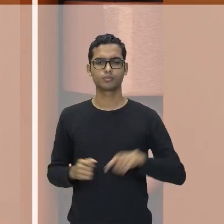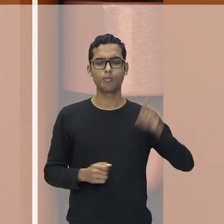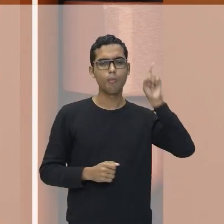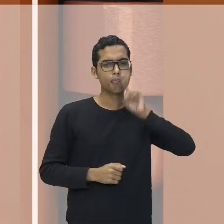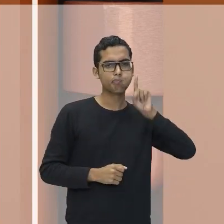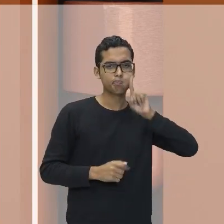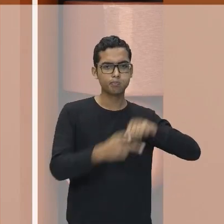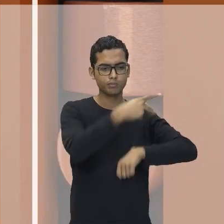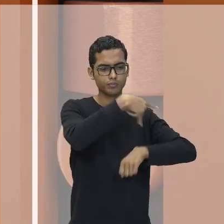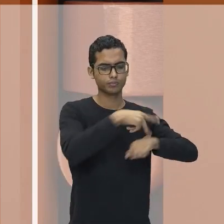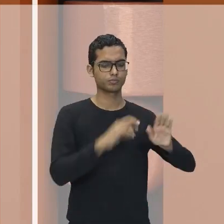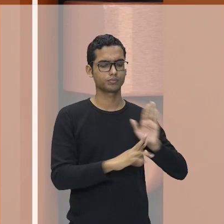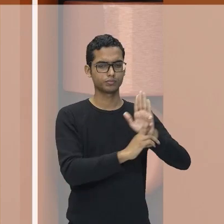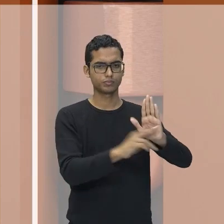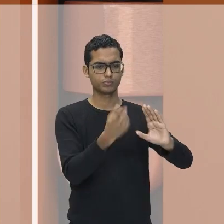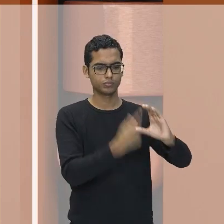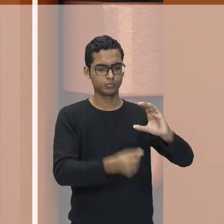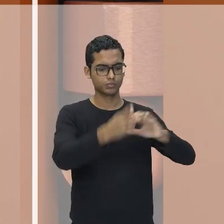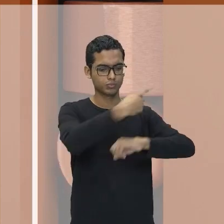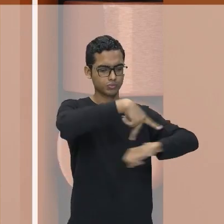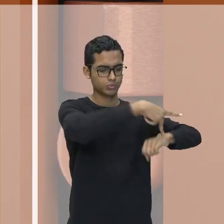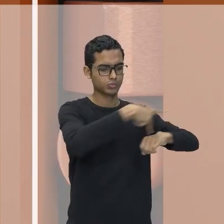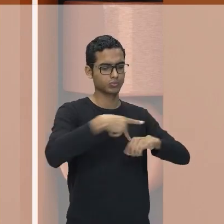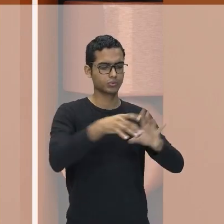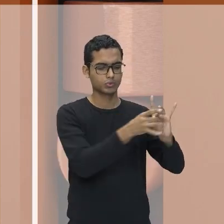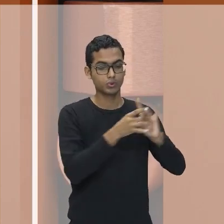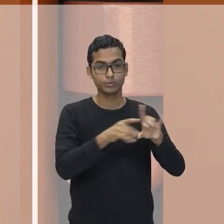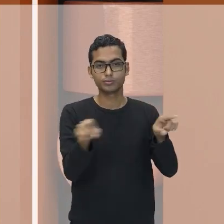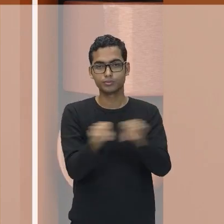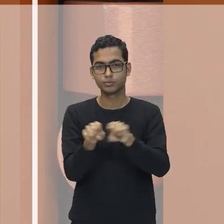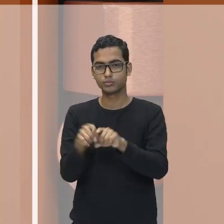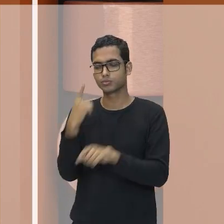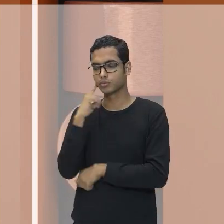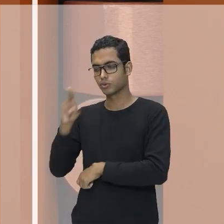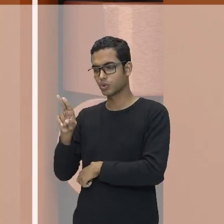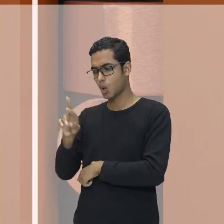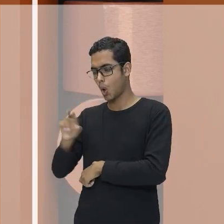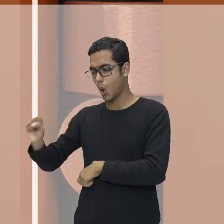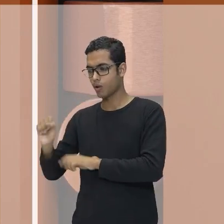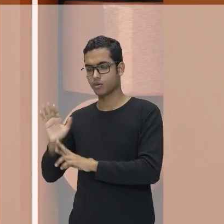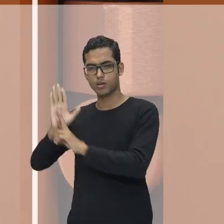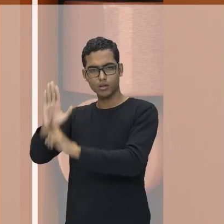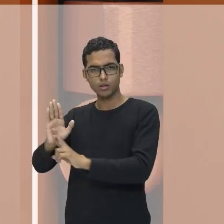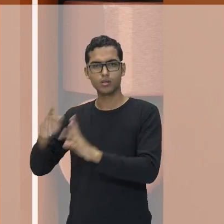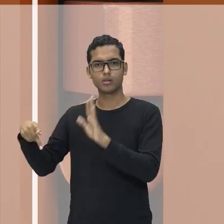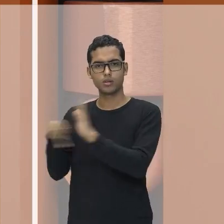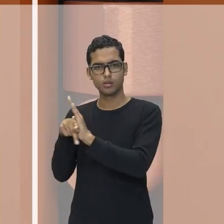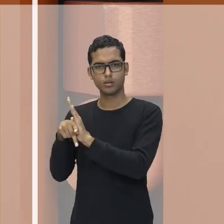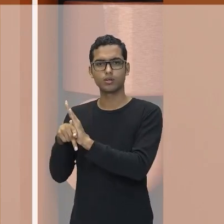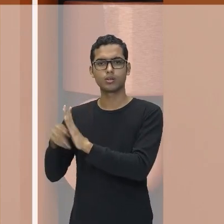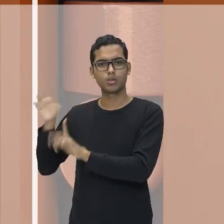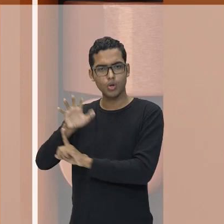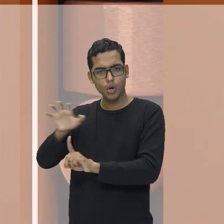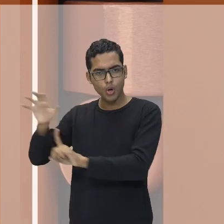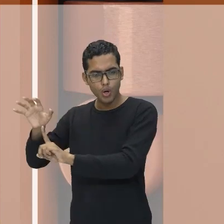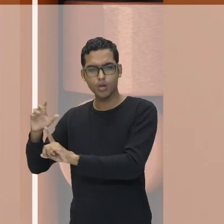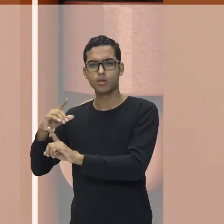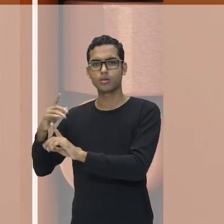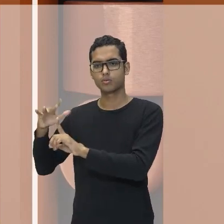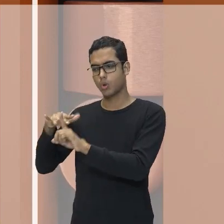que representava ali os países capitalistas, e União Soviética, que representava os países de influência